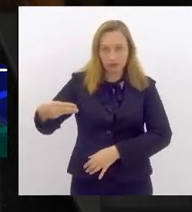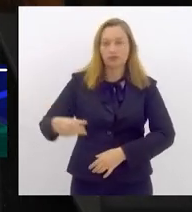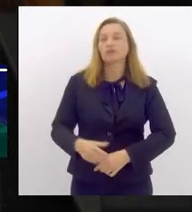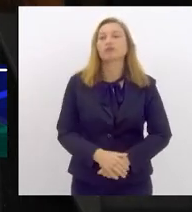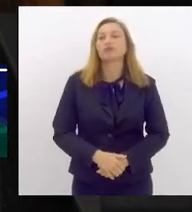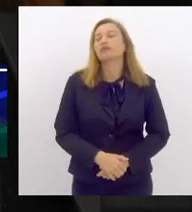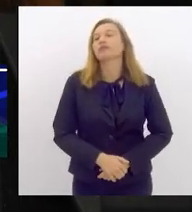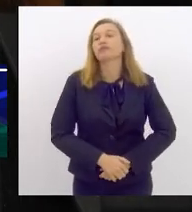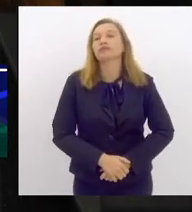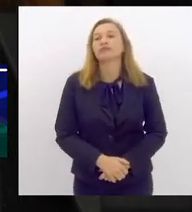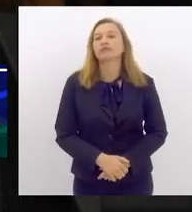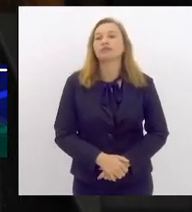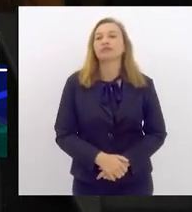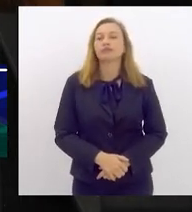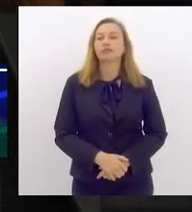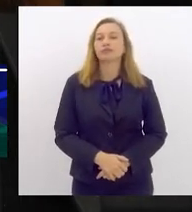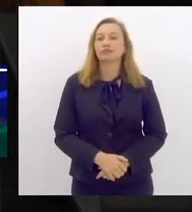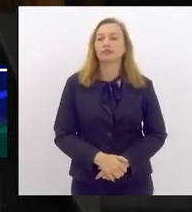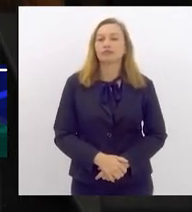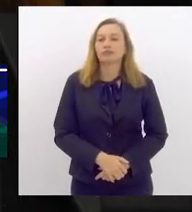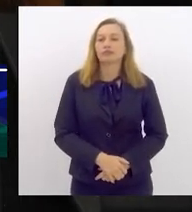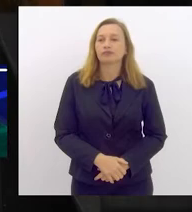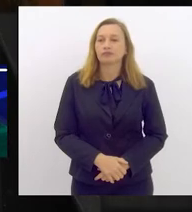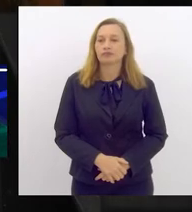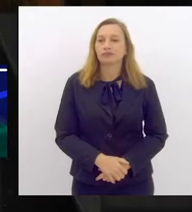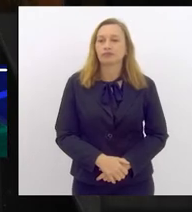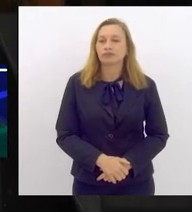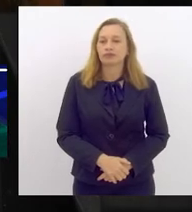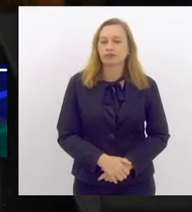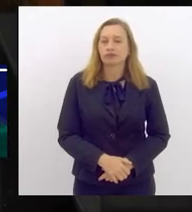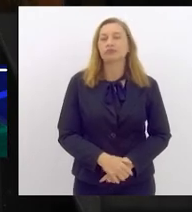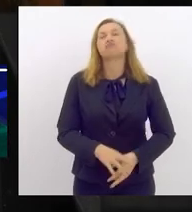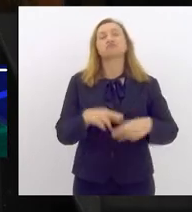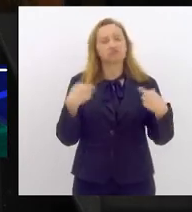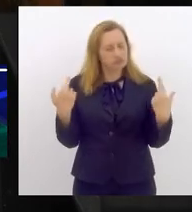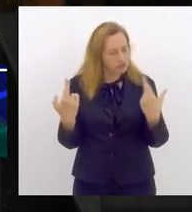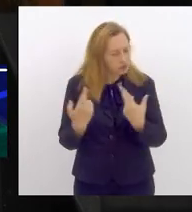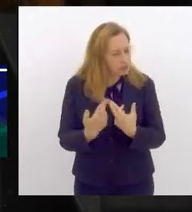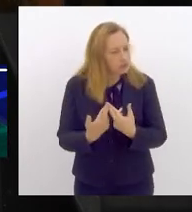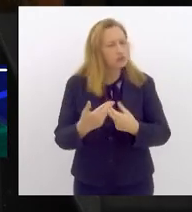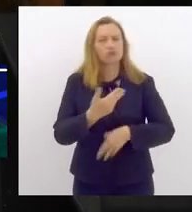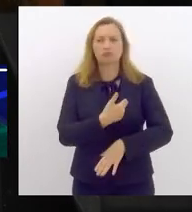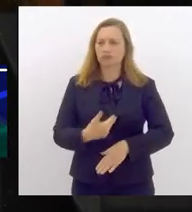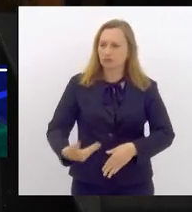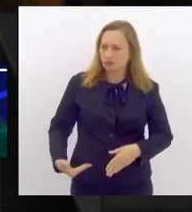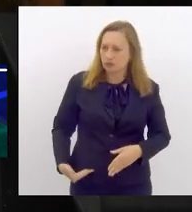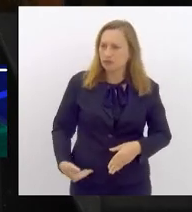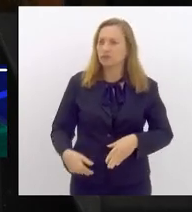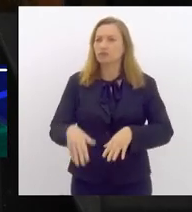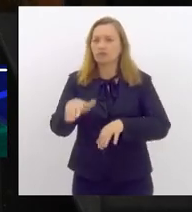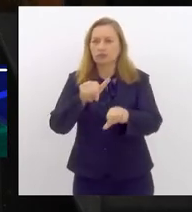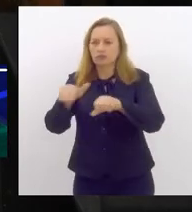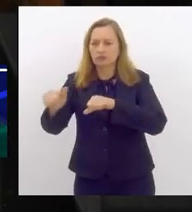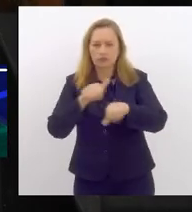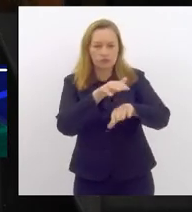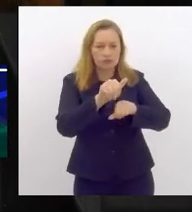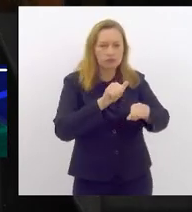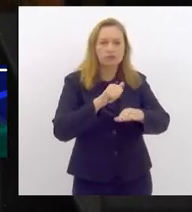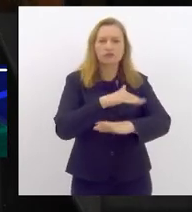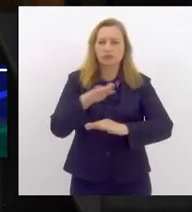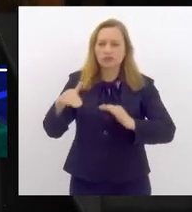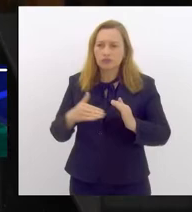se respalde Clarinha audiências públicas de chamando todas as